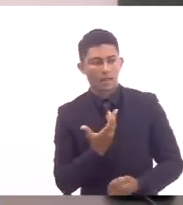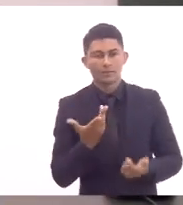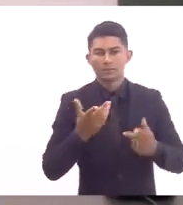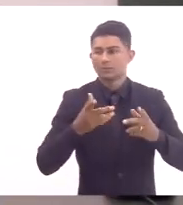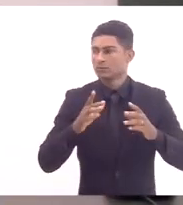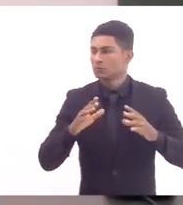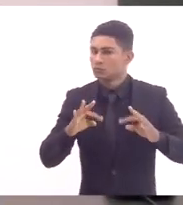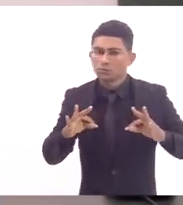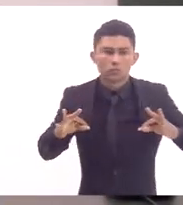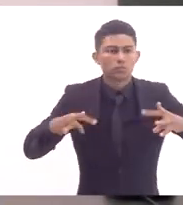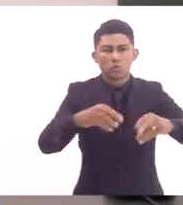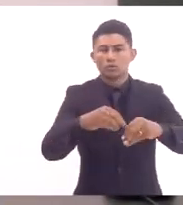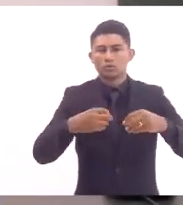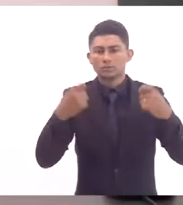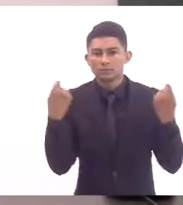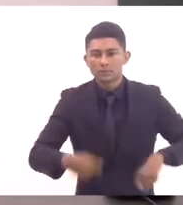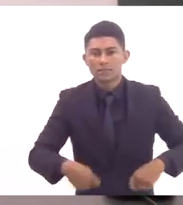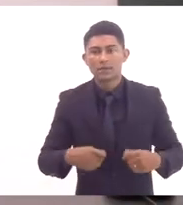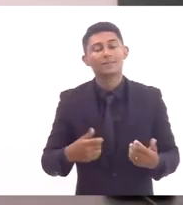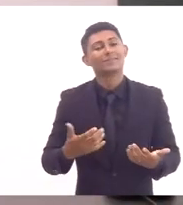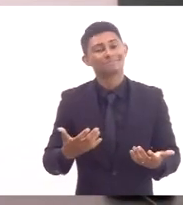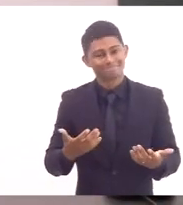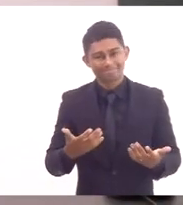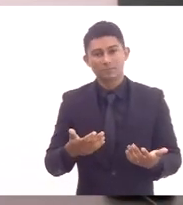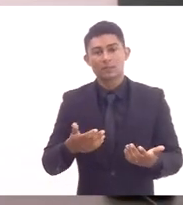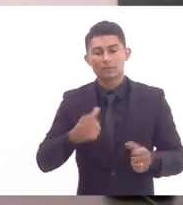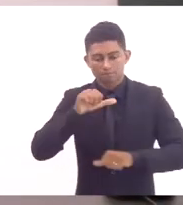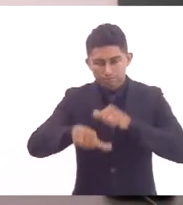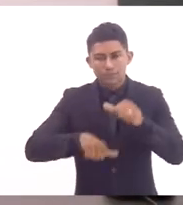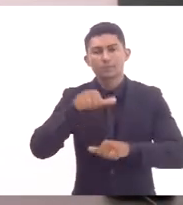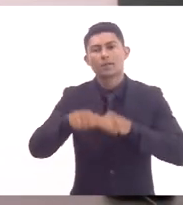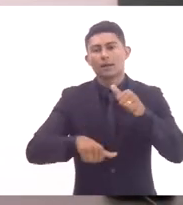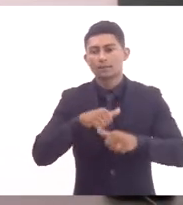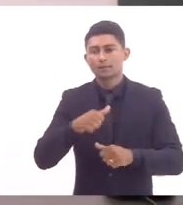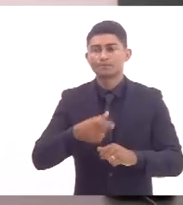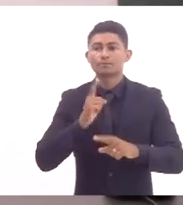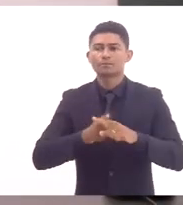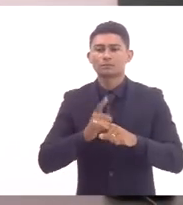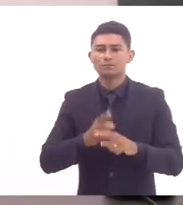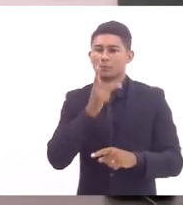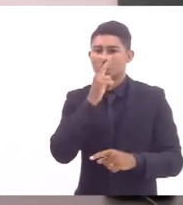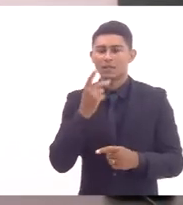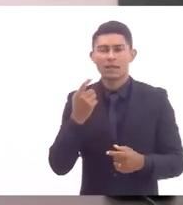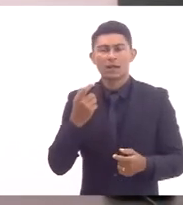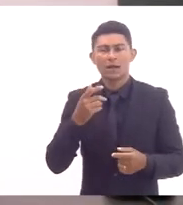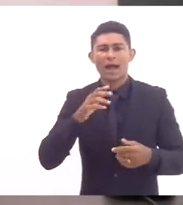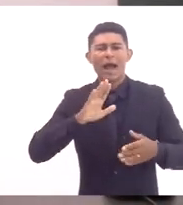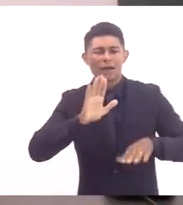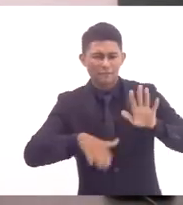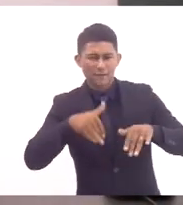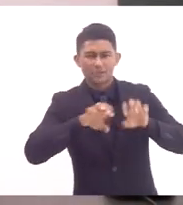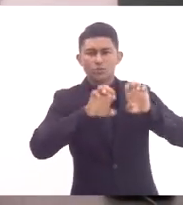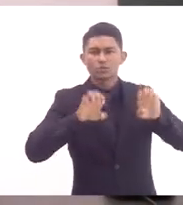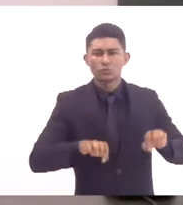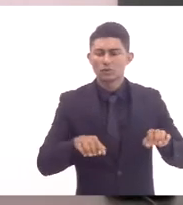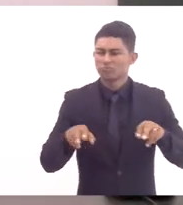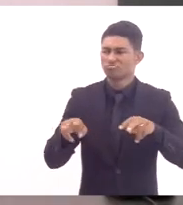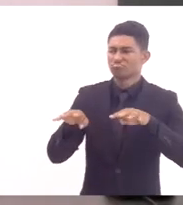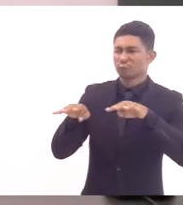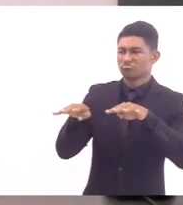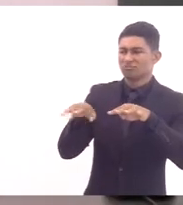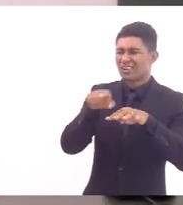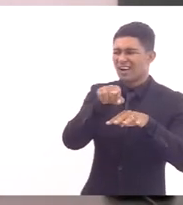uma estrutura que é extremamente formal que nem sempre olha o outro como sujeito de direitos e eu acho que é isso que a